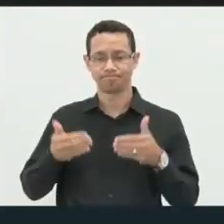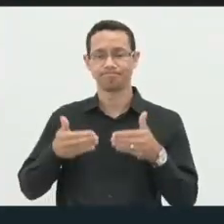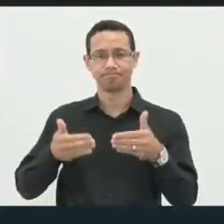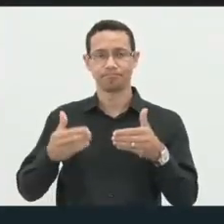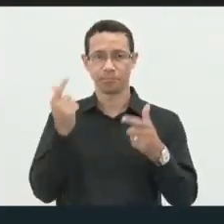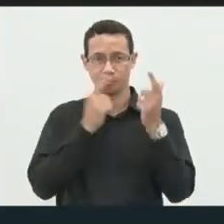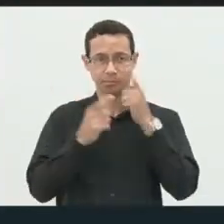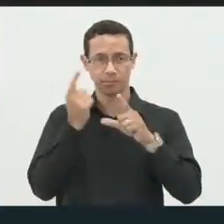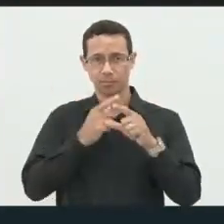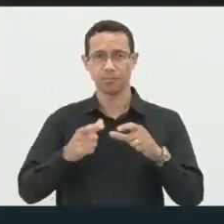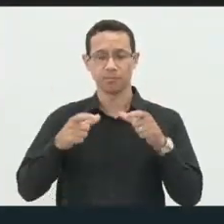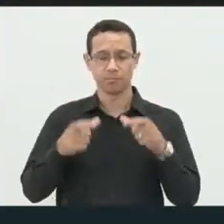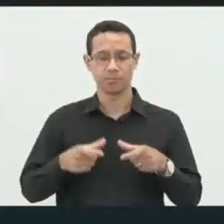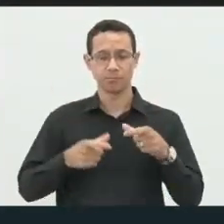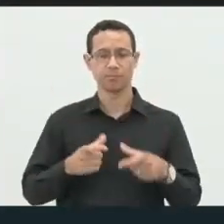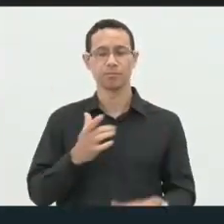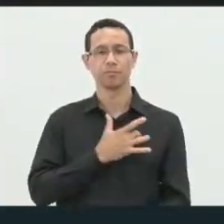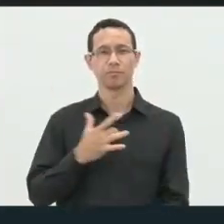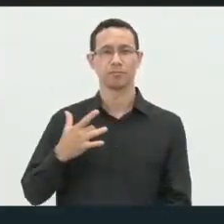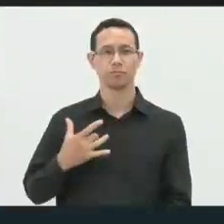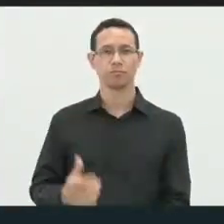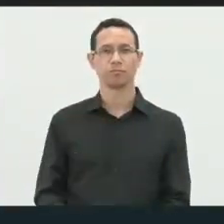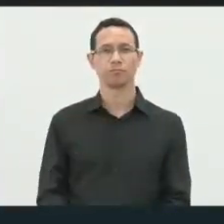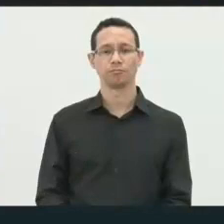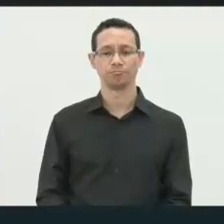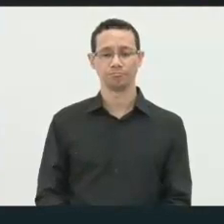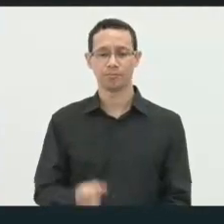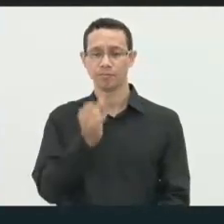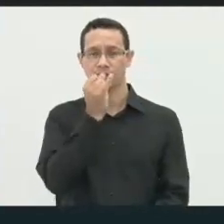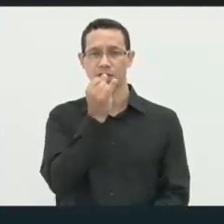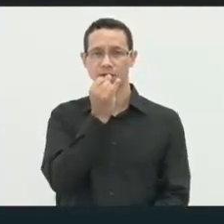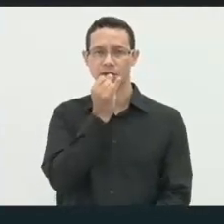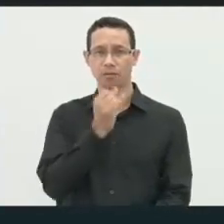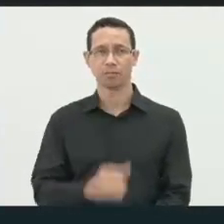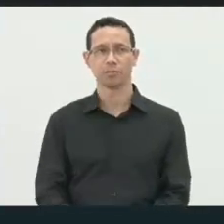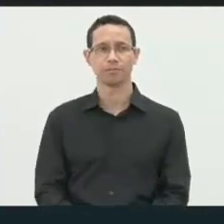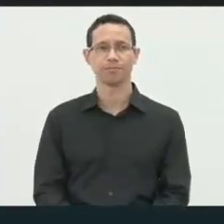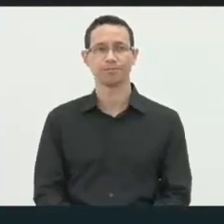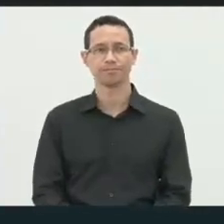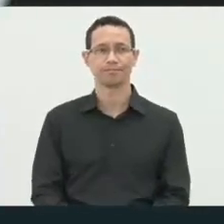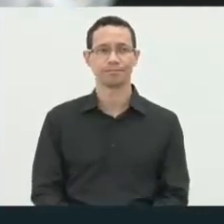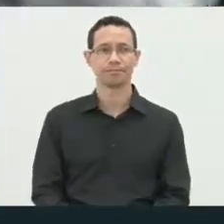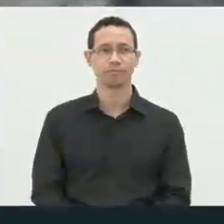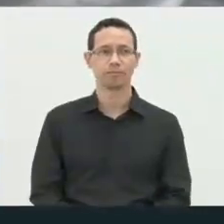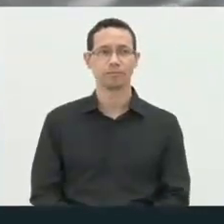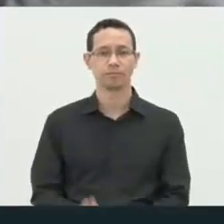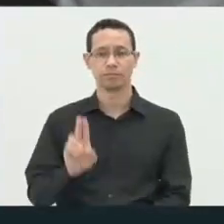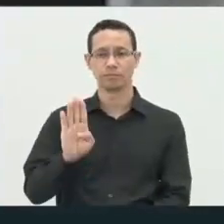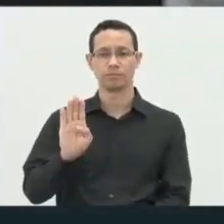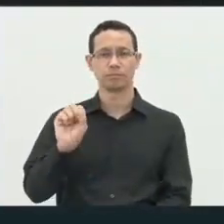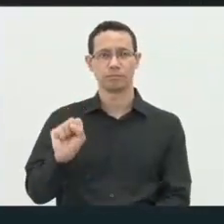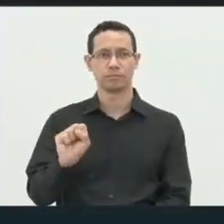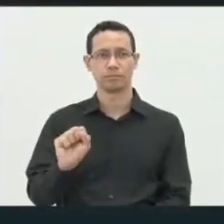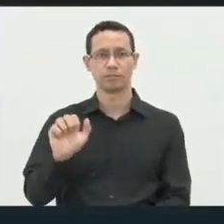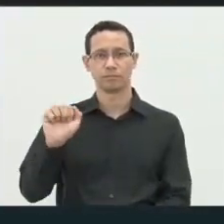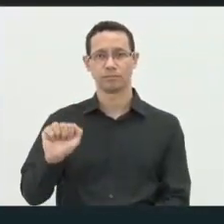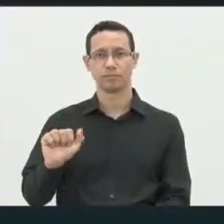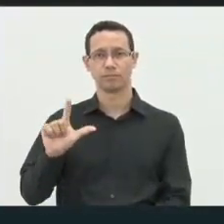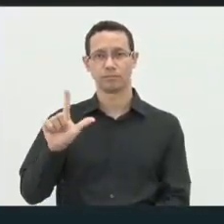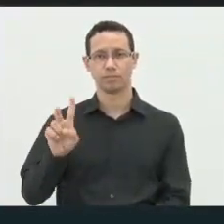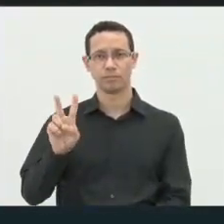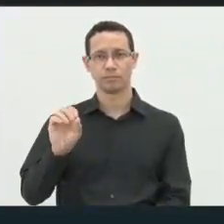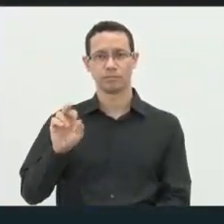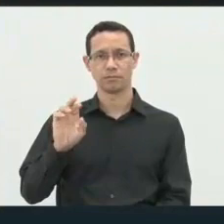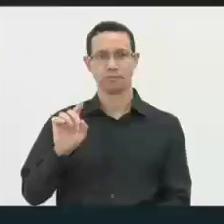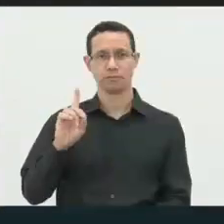na área da saúde como por exemplo a UBS Alvorada e